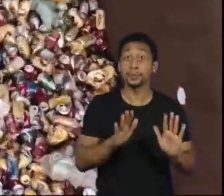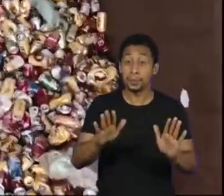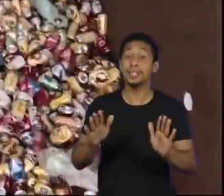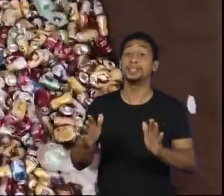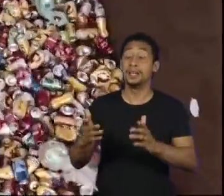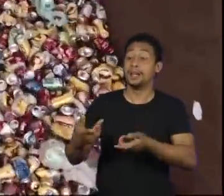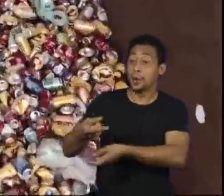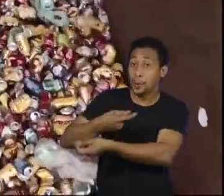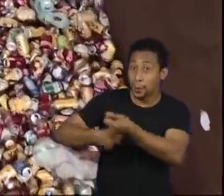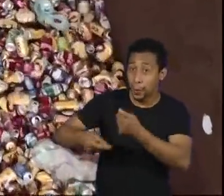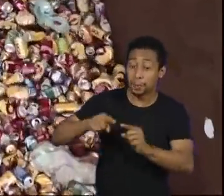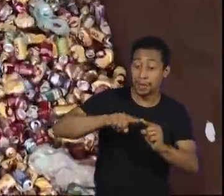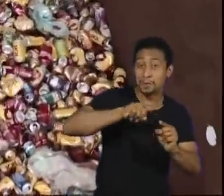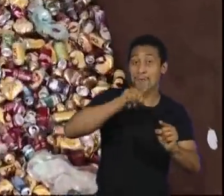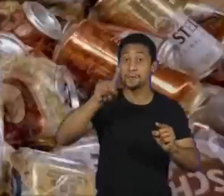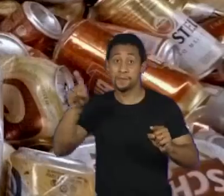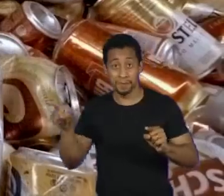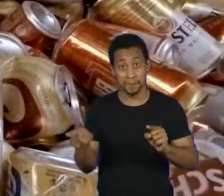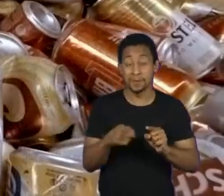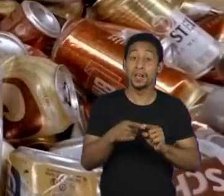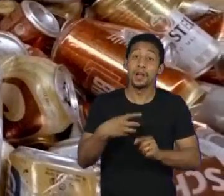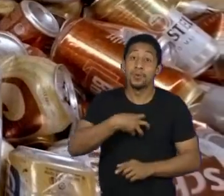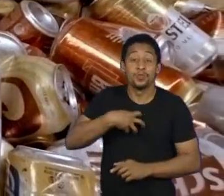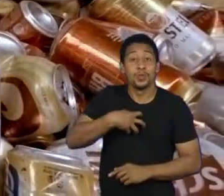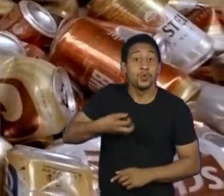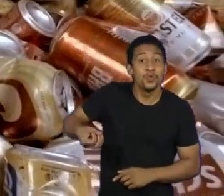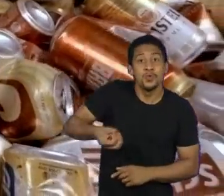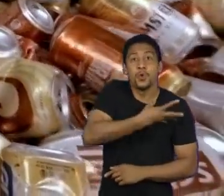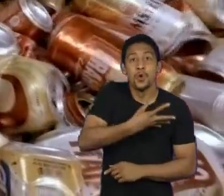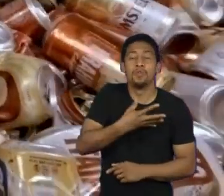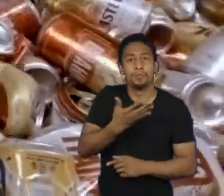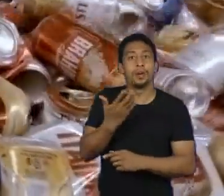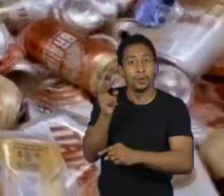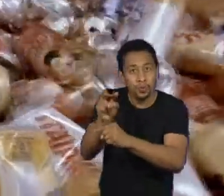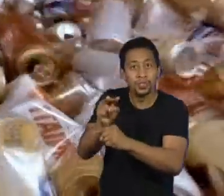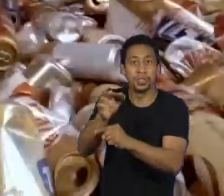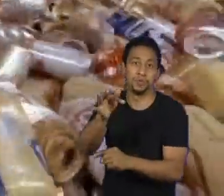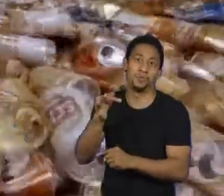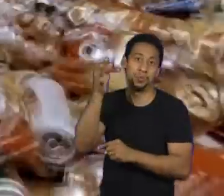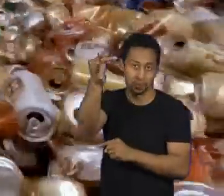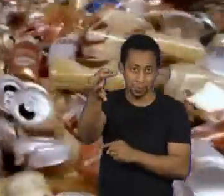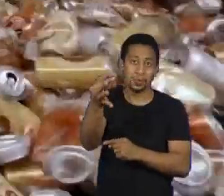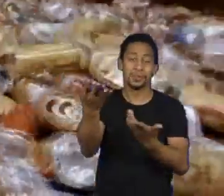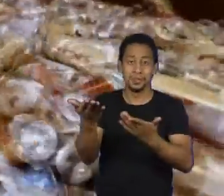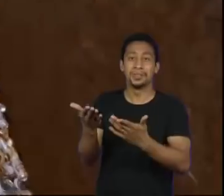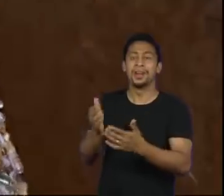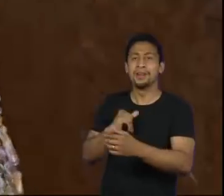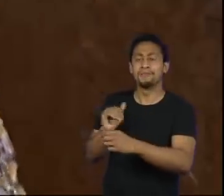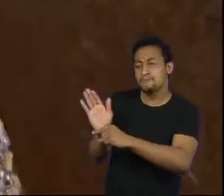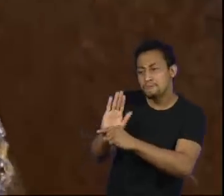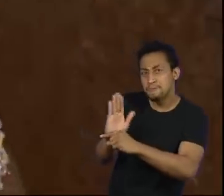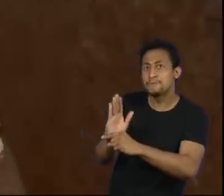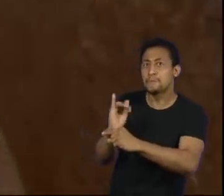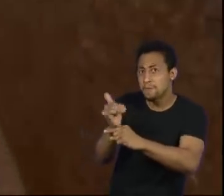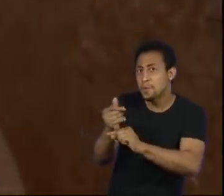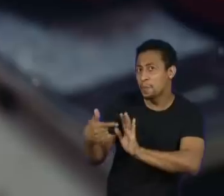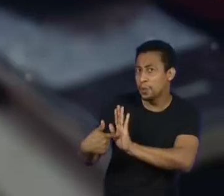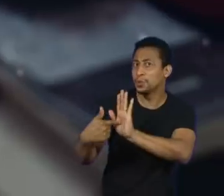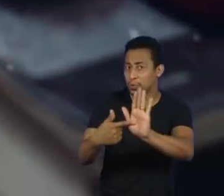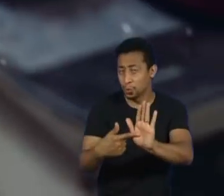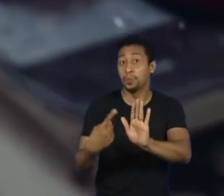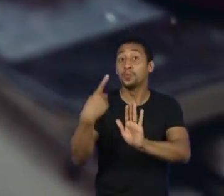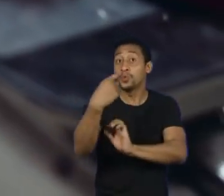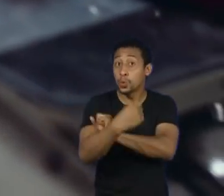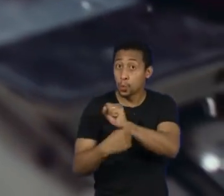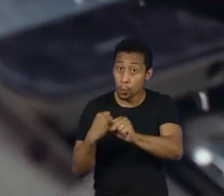é tema de Um Presente à Prova de Futuro, documentário de Eduardo Rajabali. Ao longo de quase um ano, ele